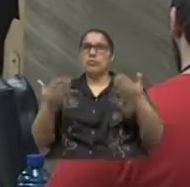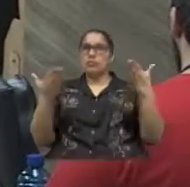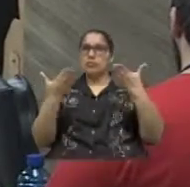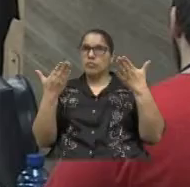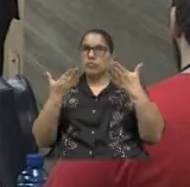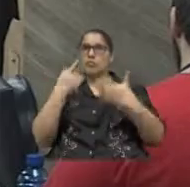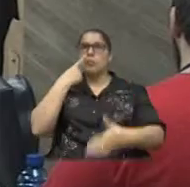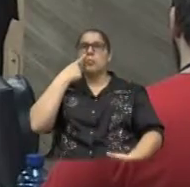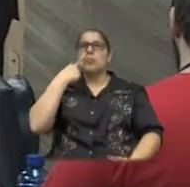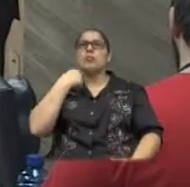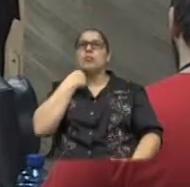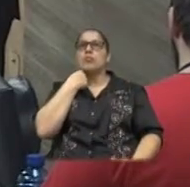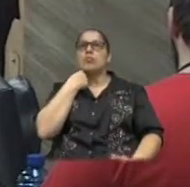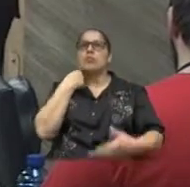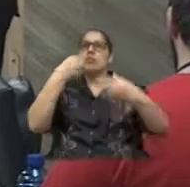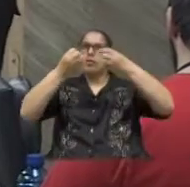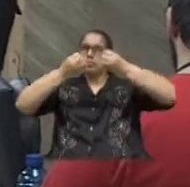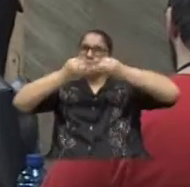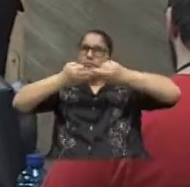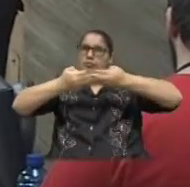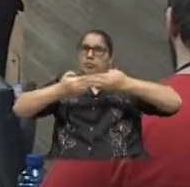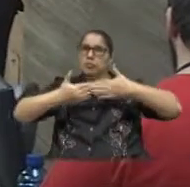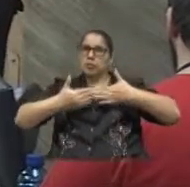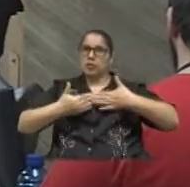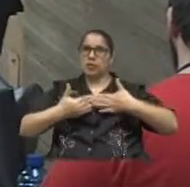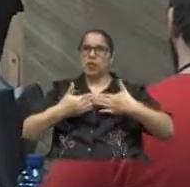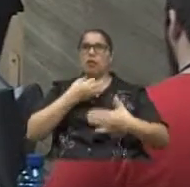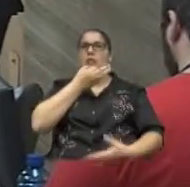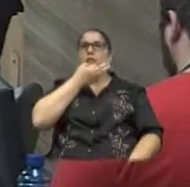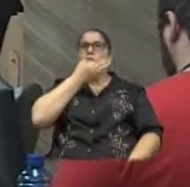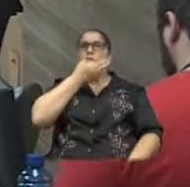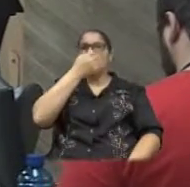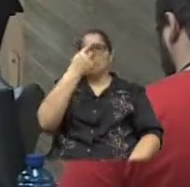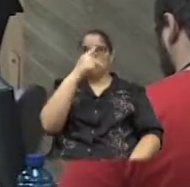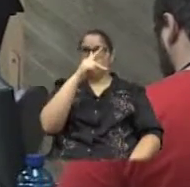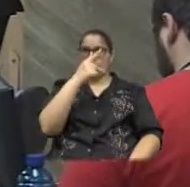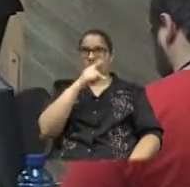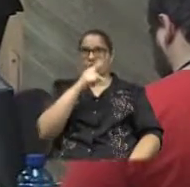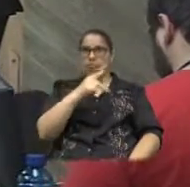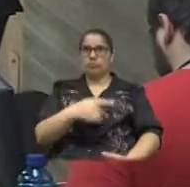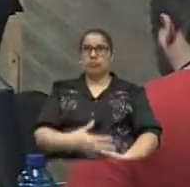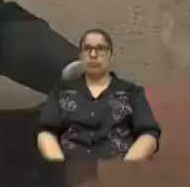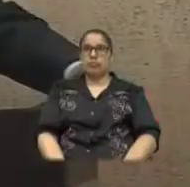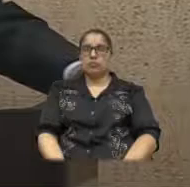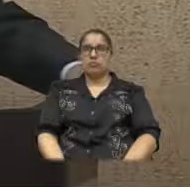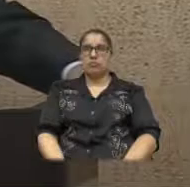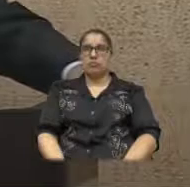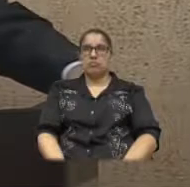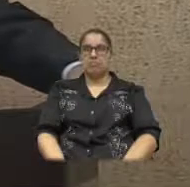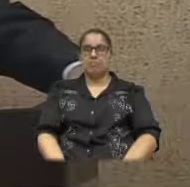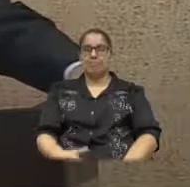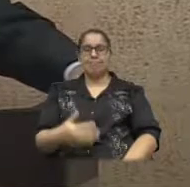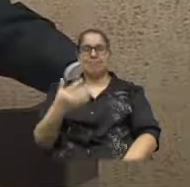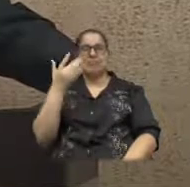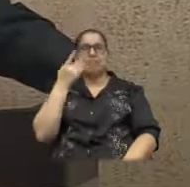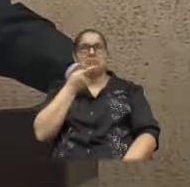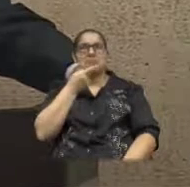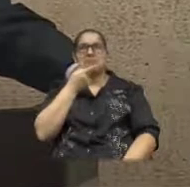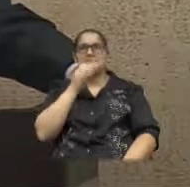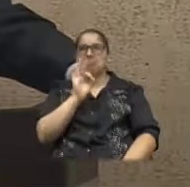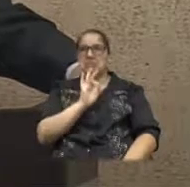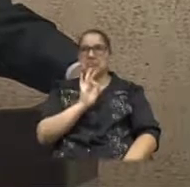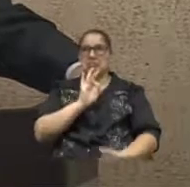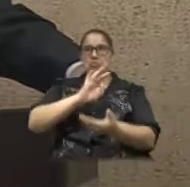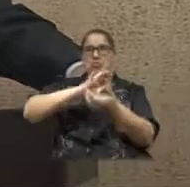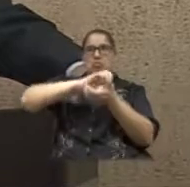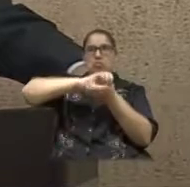minha opinião. Eu não vou entrar nem no mérito de arte, porque eu acho que a